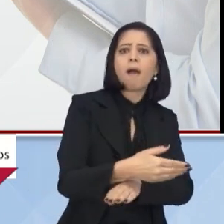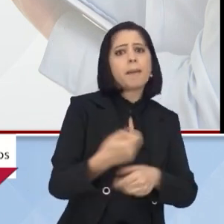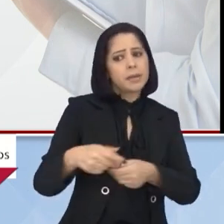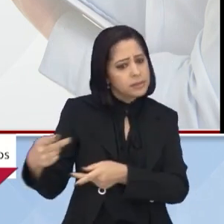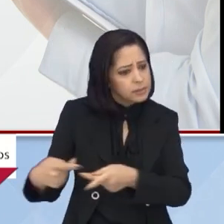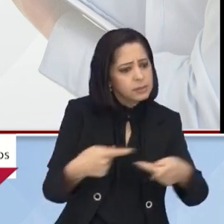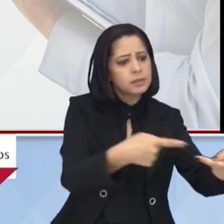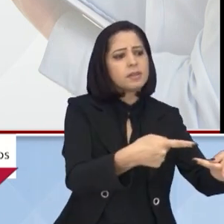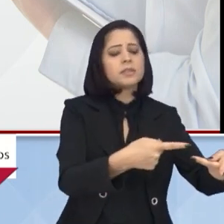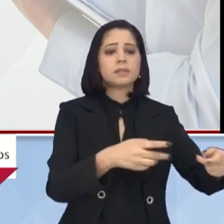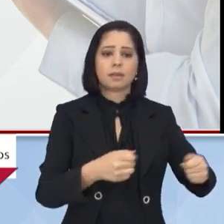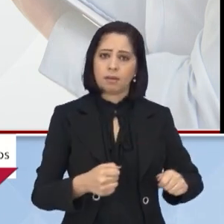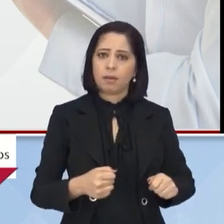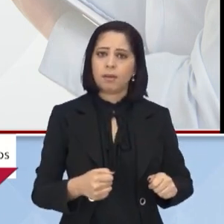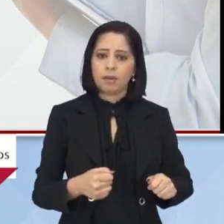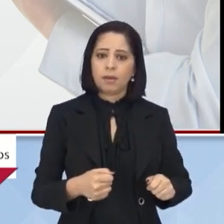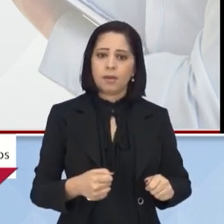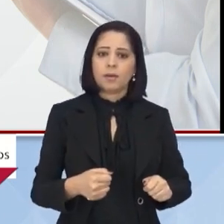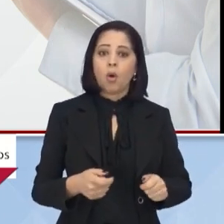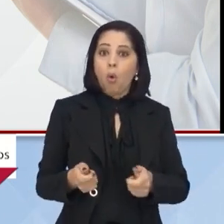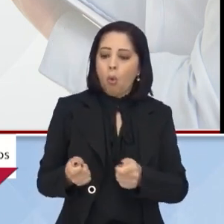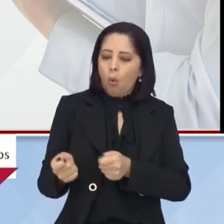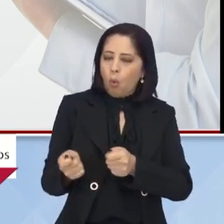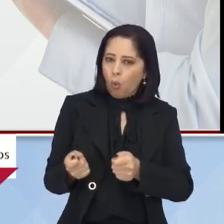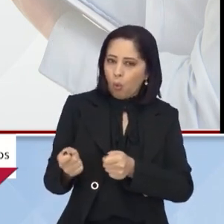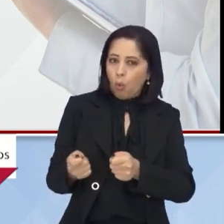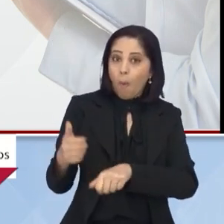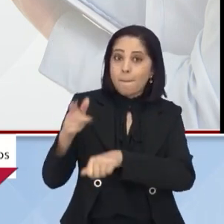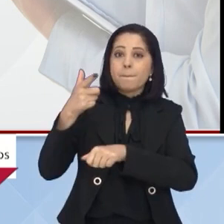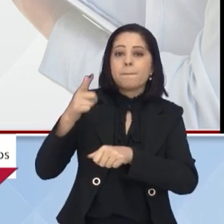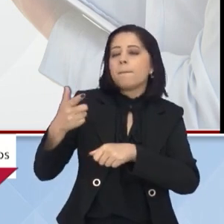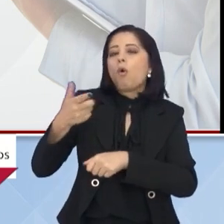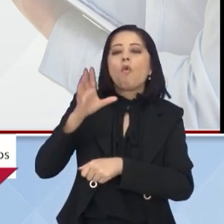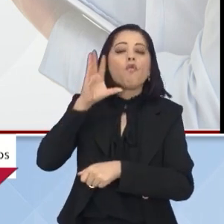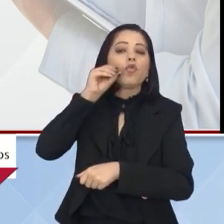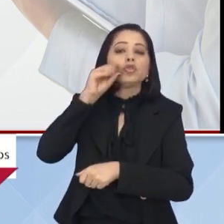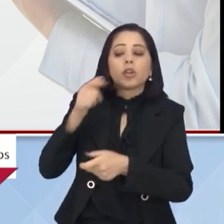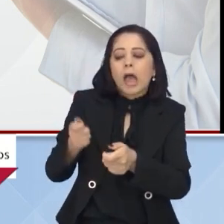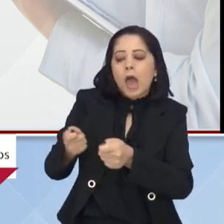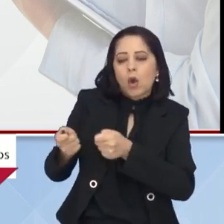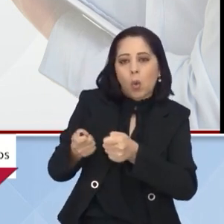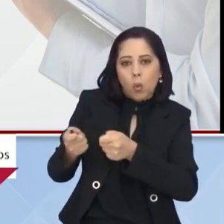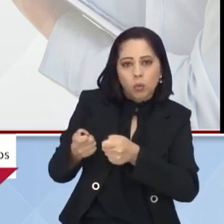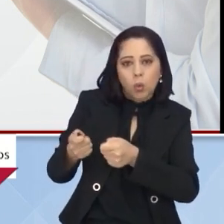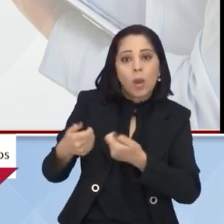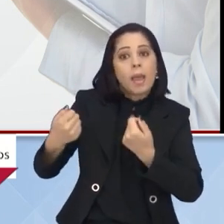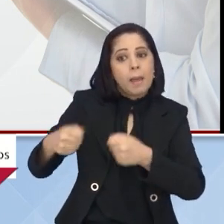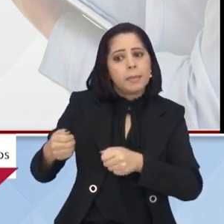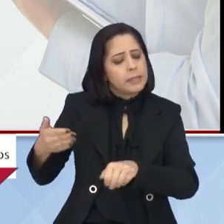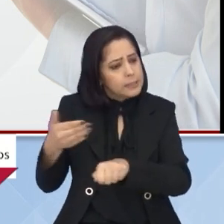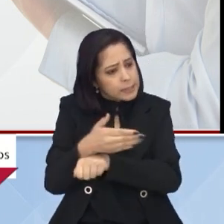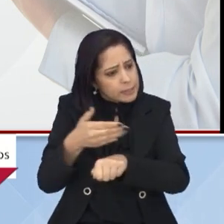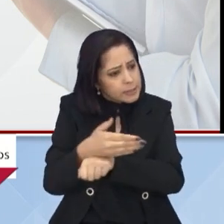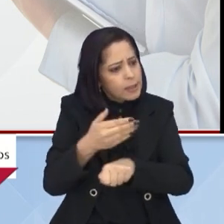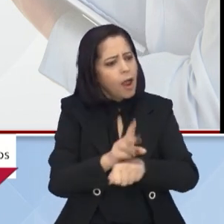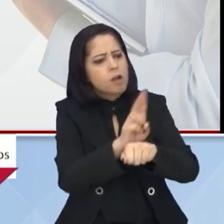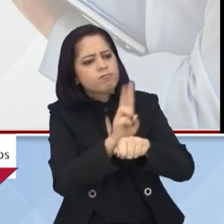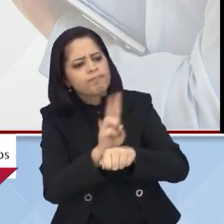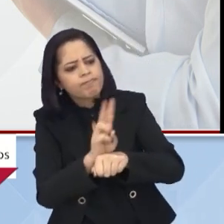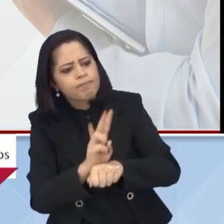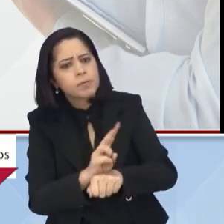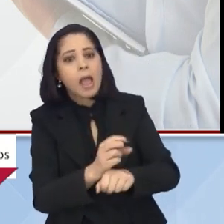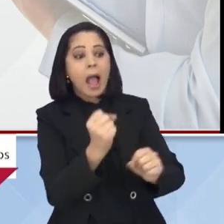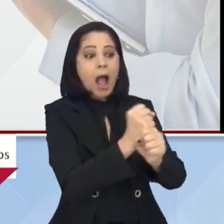obriga autoridade os controles internos precisam atuar eh fazendo acompanhamentos fazendo fiscalizações em